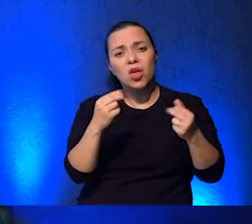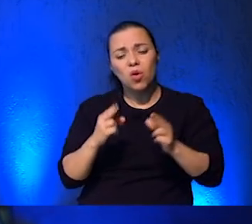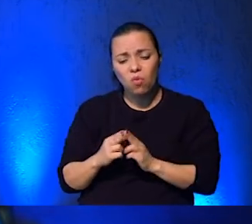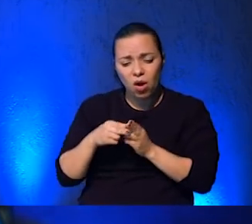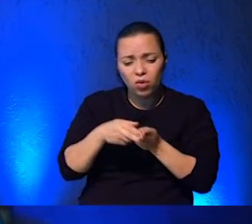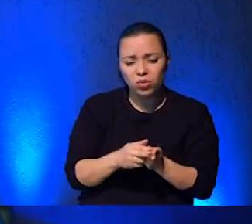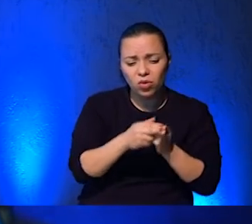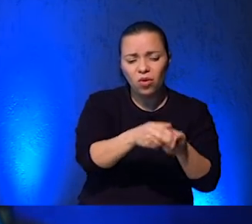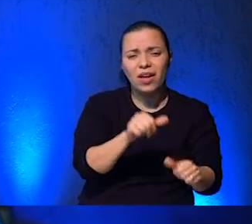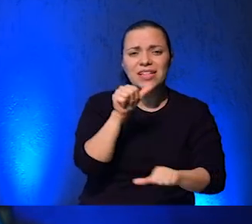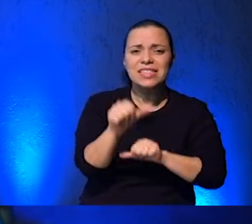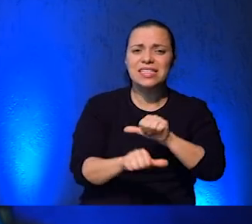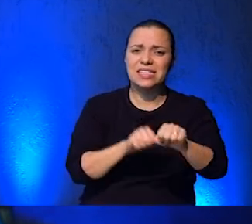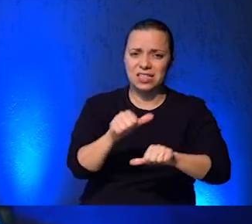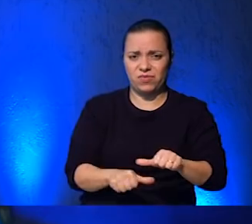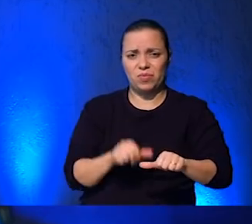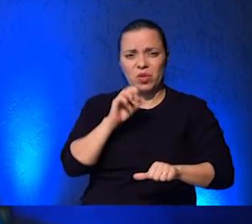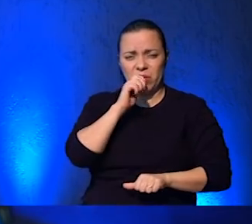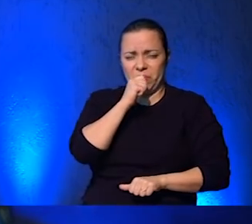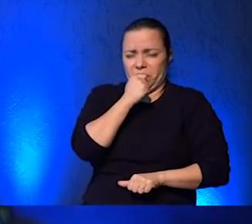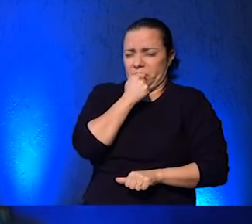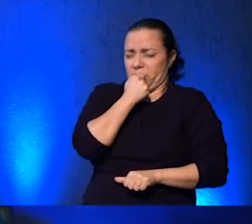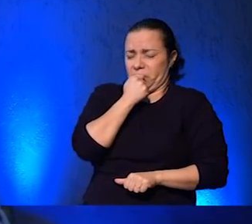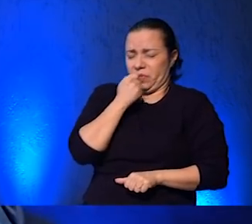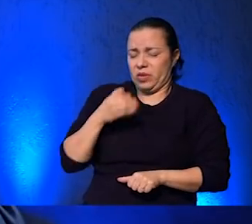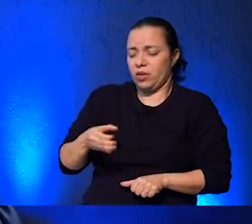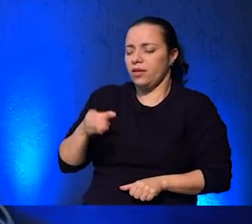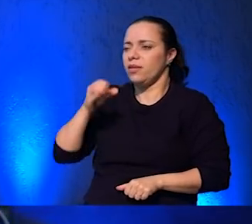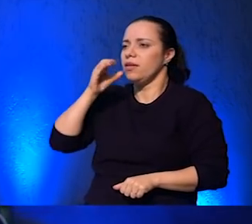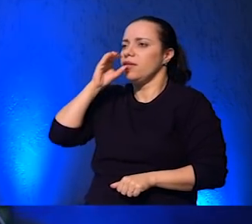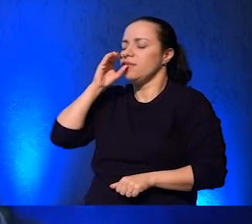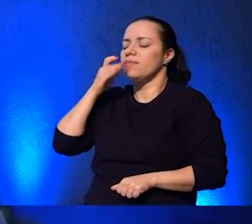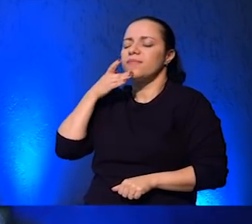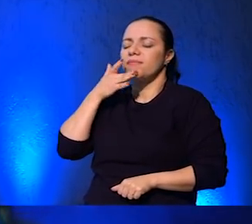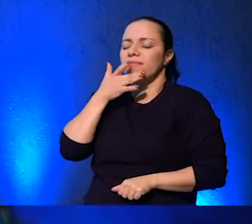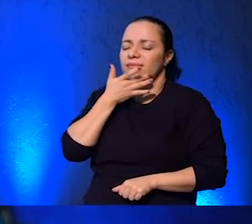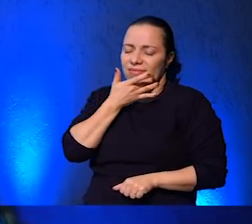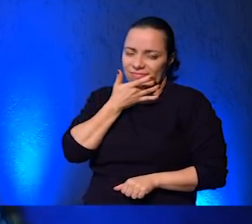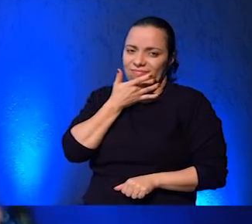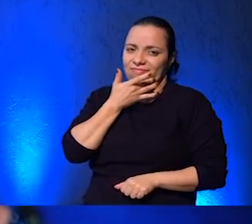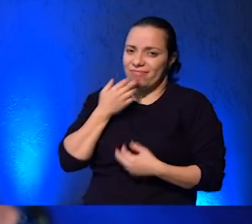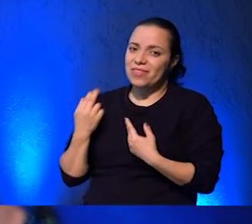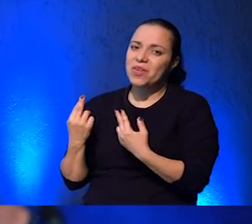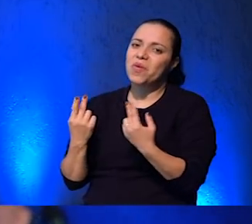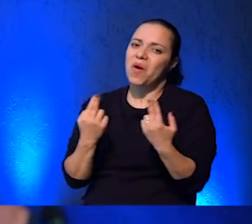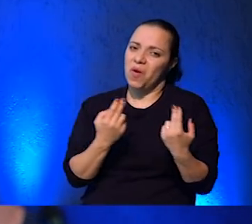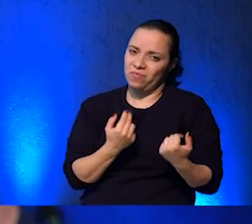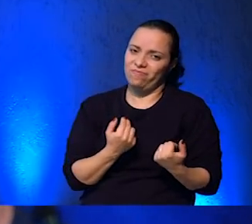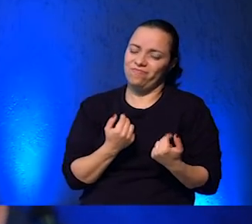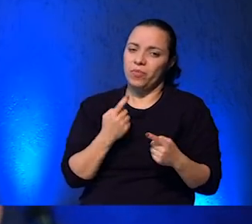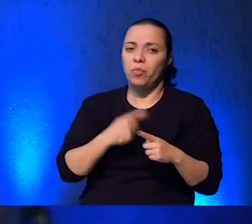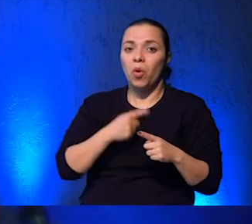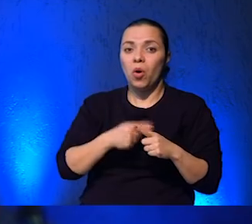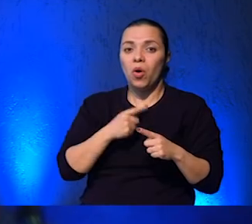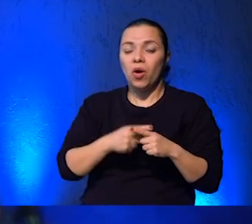coisa no meio do dilúvio não é se tornou o proprietário do planeta terra no meio